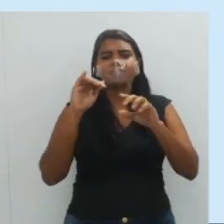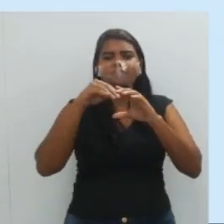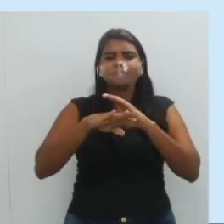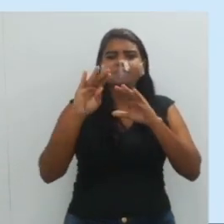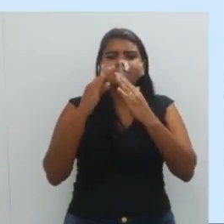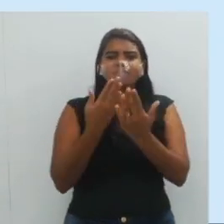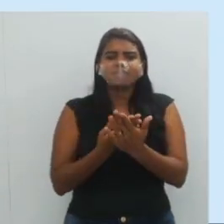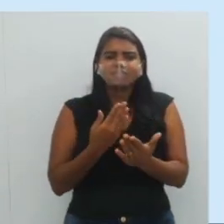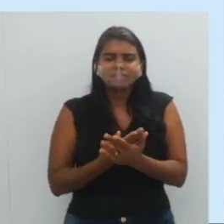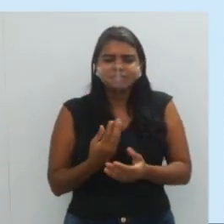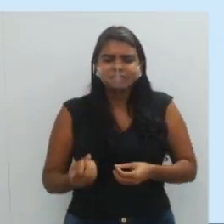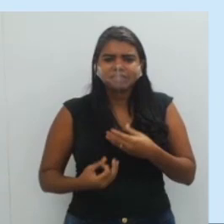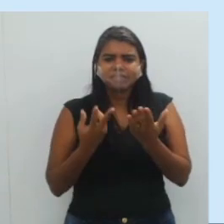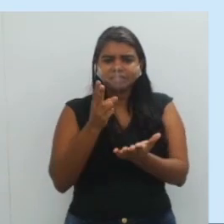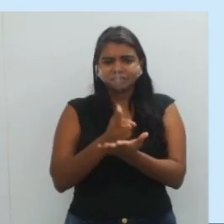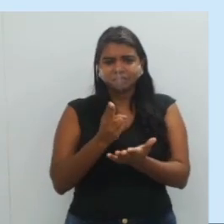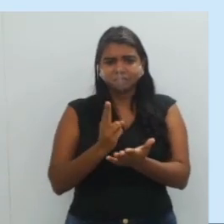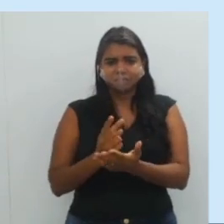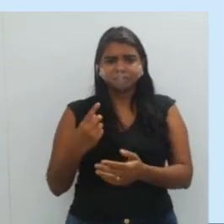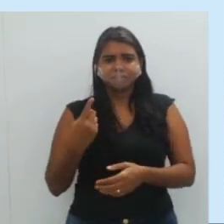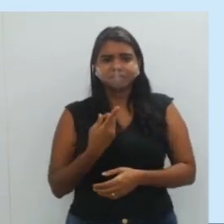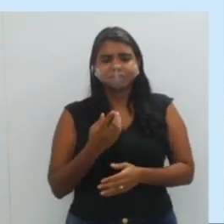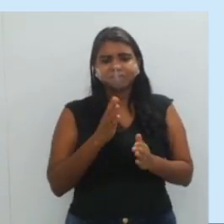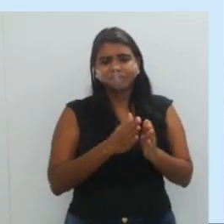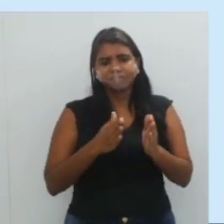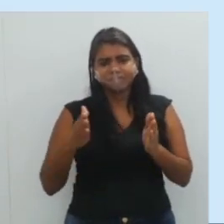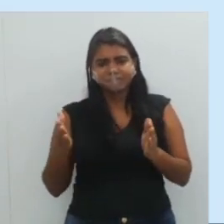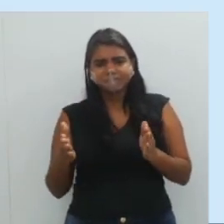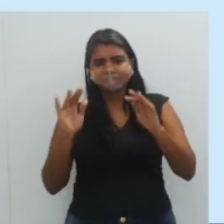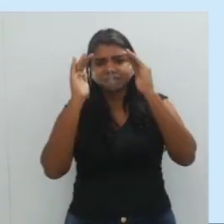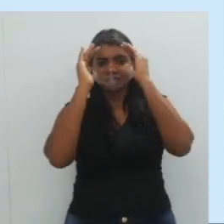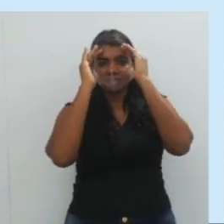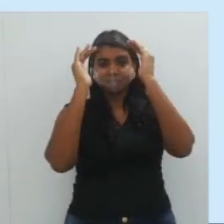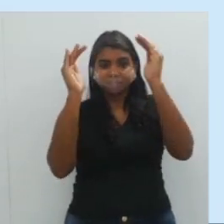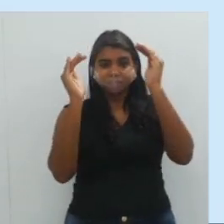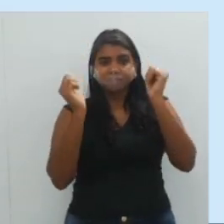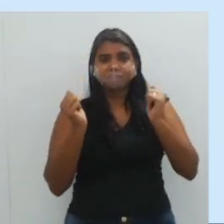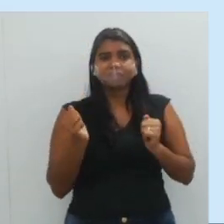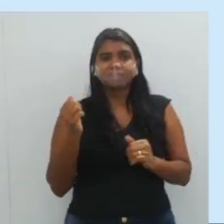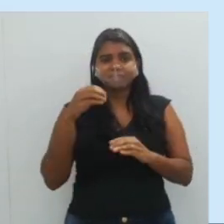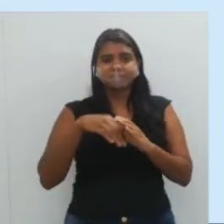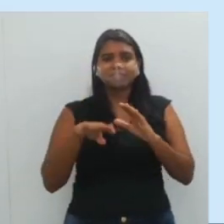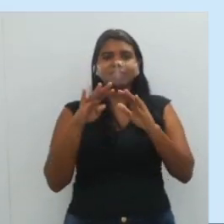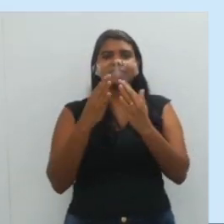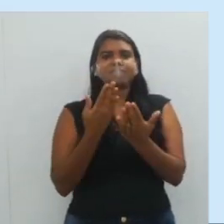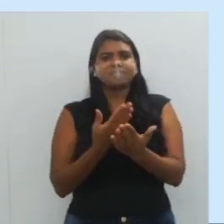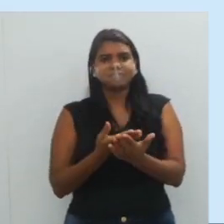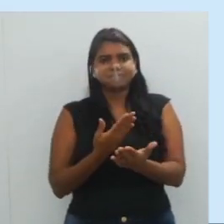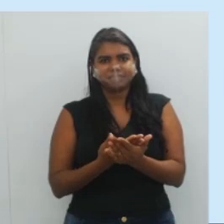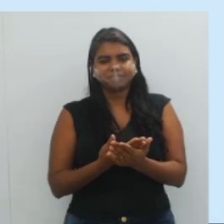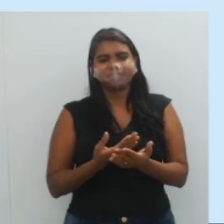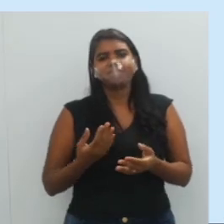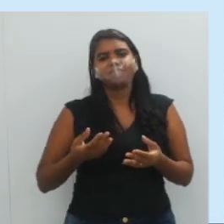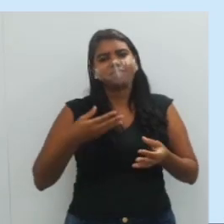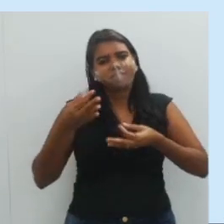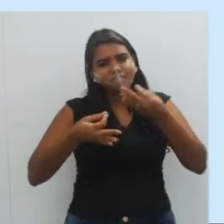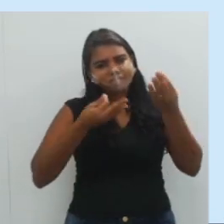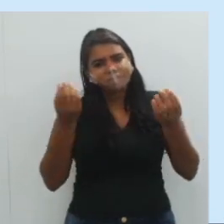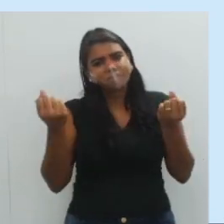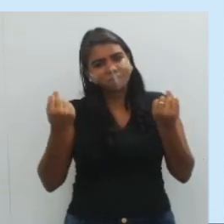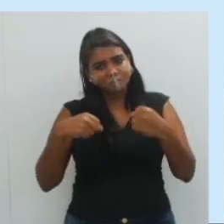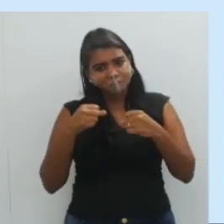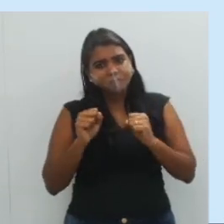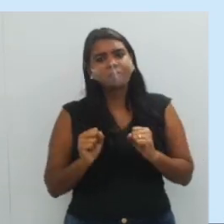isso, reforço sempre que em nossa série, essa questão do respeito e o bullying na escola serão debatidos. Então,